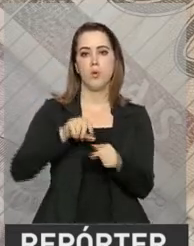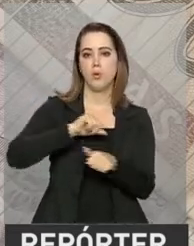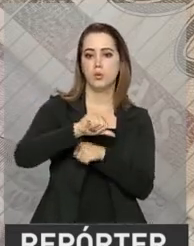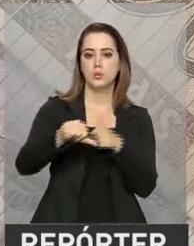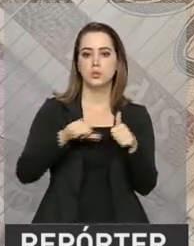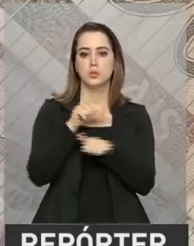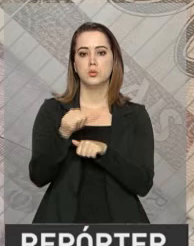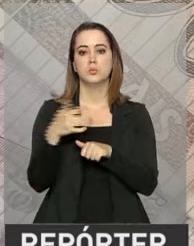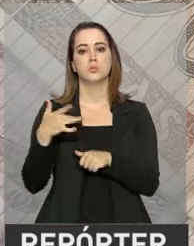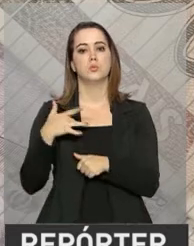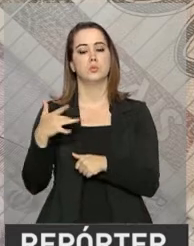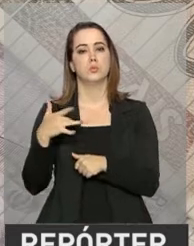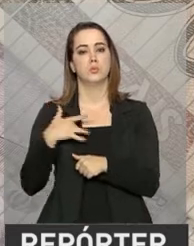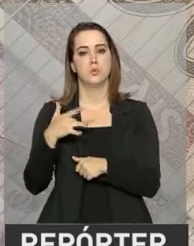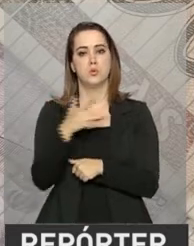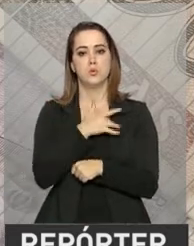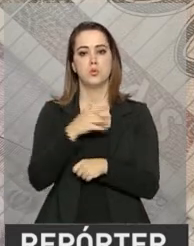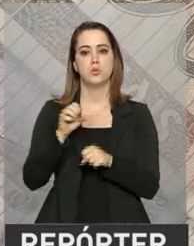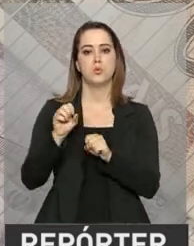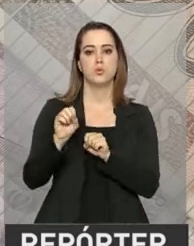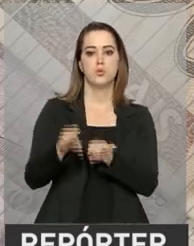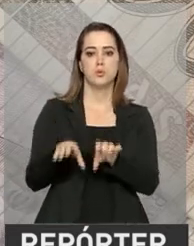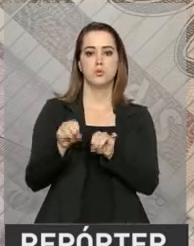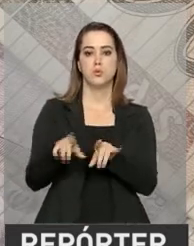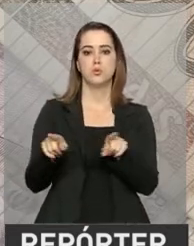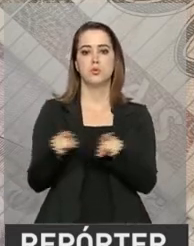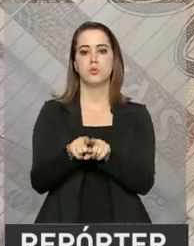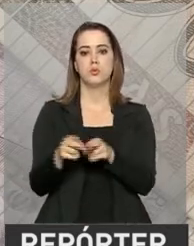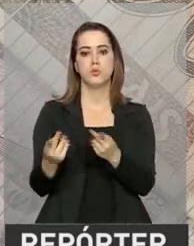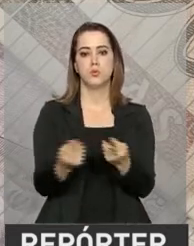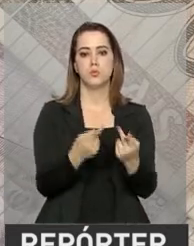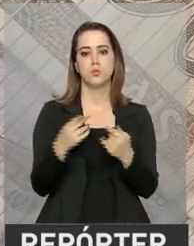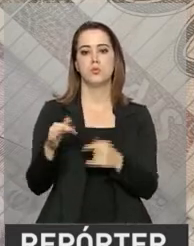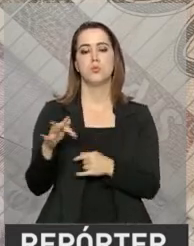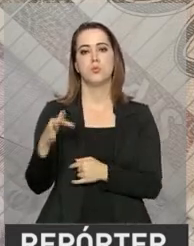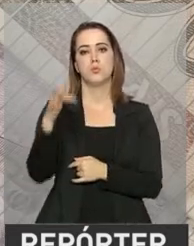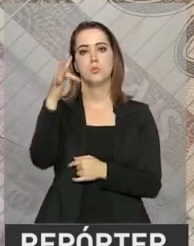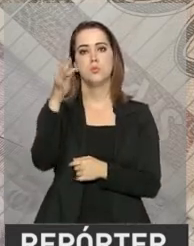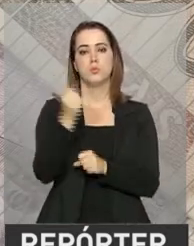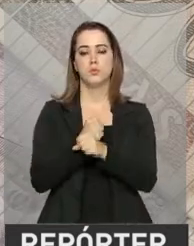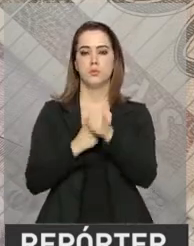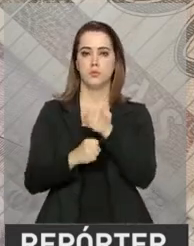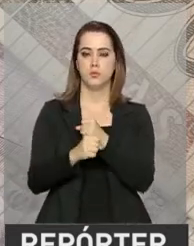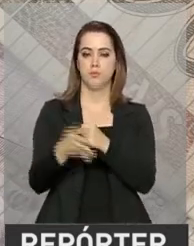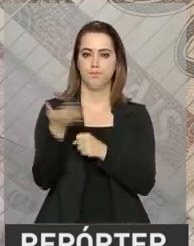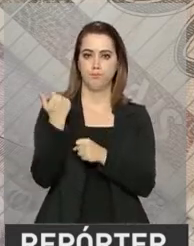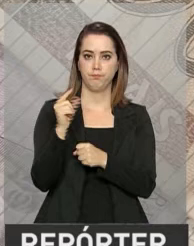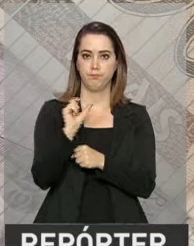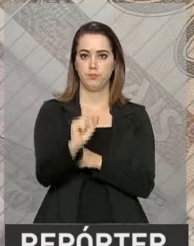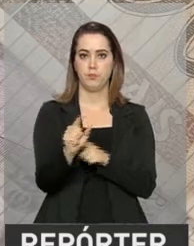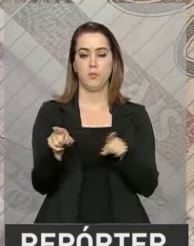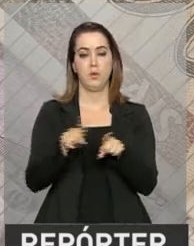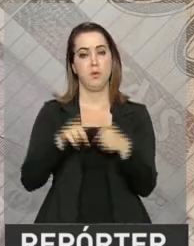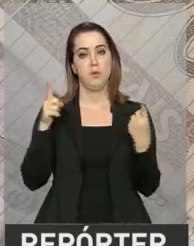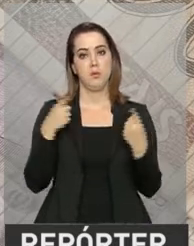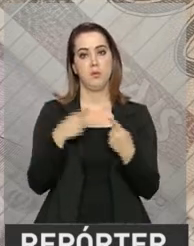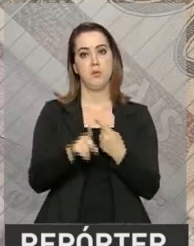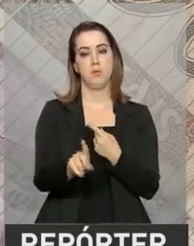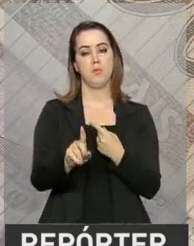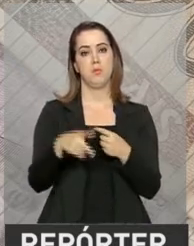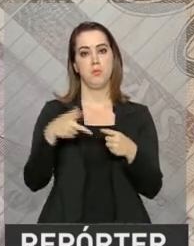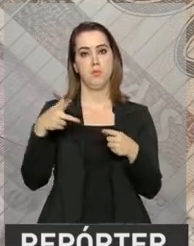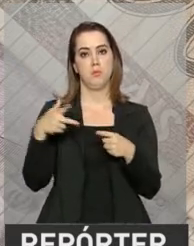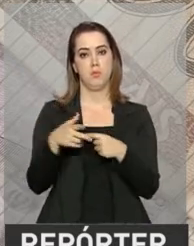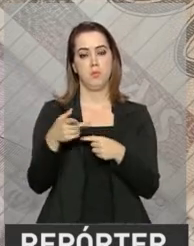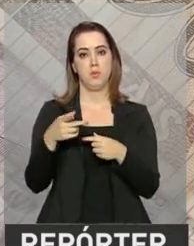saúde, que também vai passar a seguir o índice de inflação do ano anterior. Além disso, no caso de descumprimento do teto,